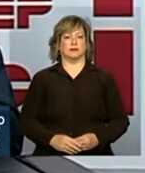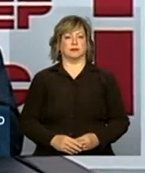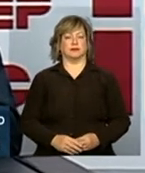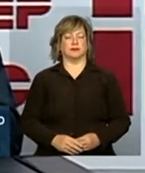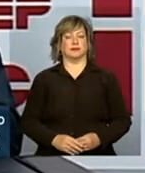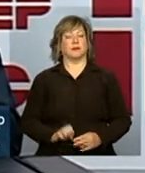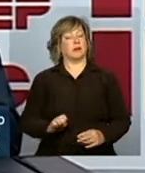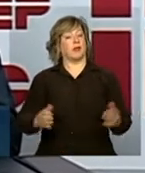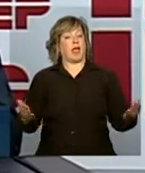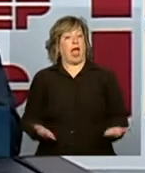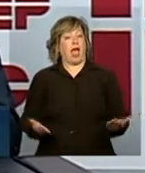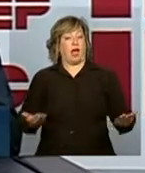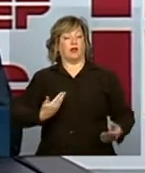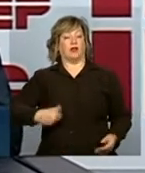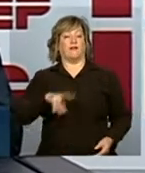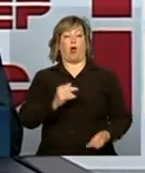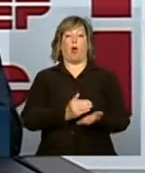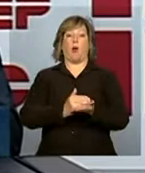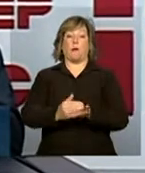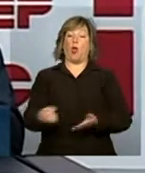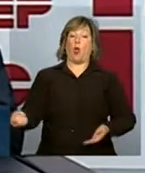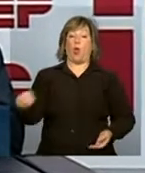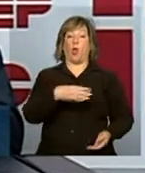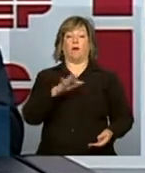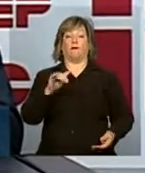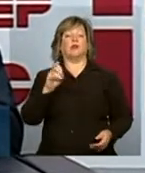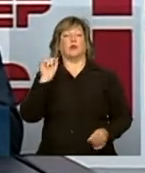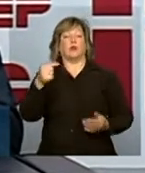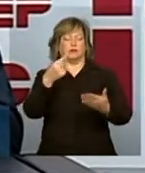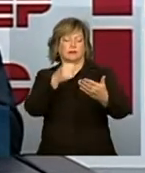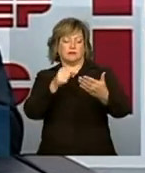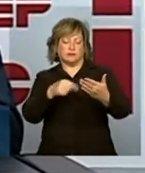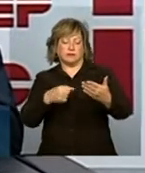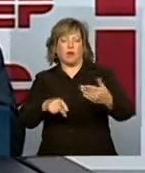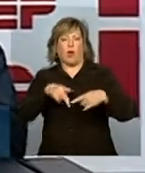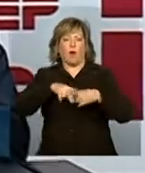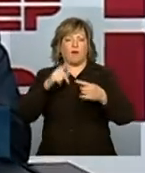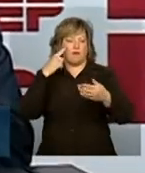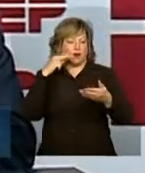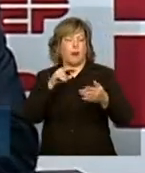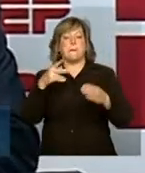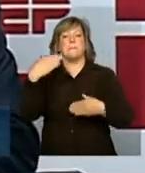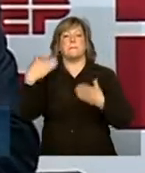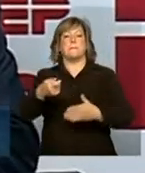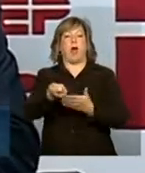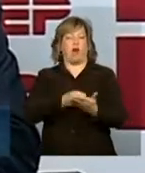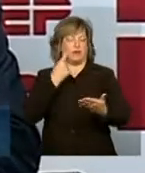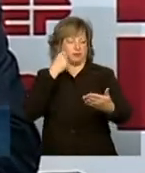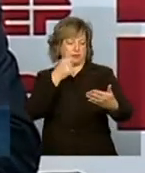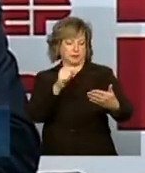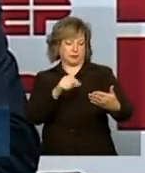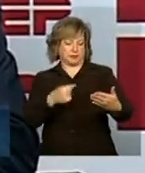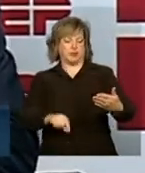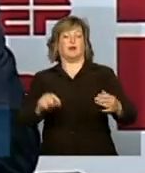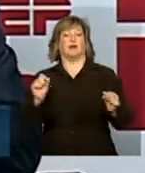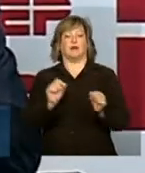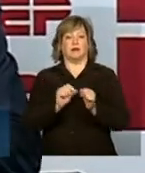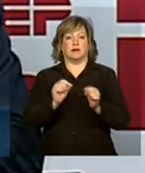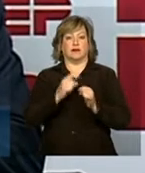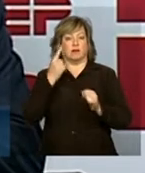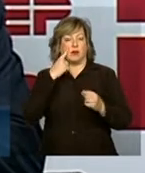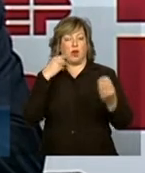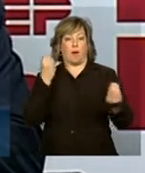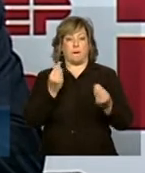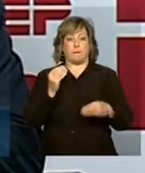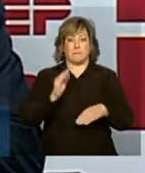E agora vamos começar a nova fase, que é a correção das provas. Nós tomamos medidas para termos mais